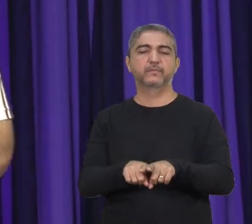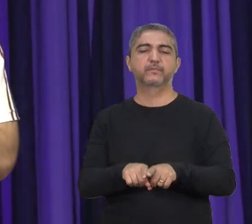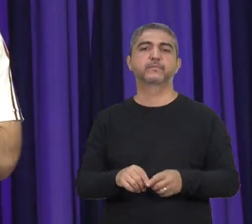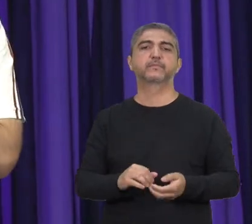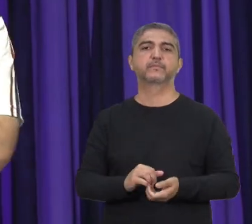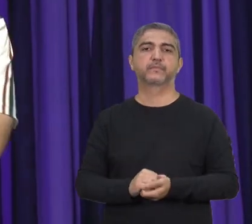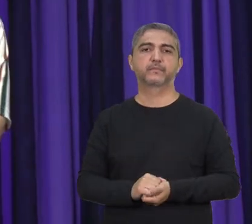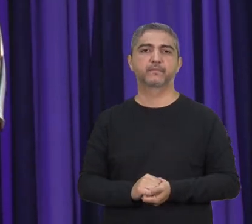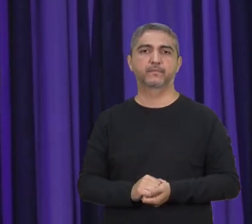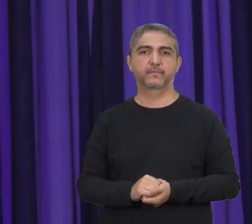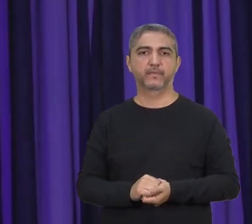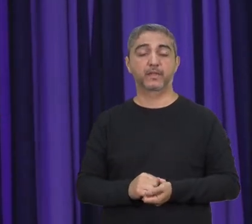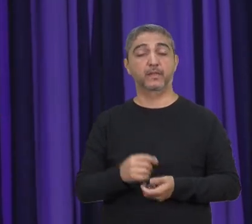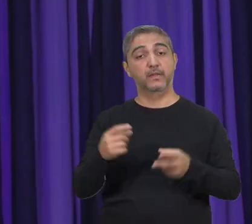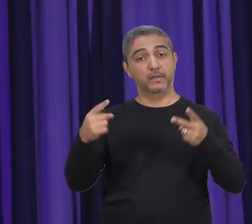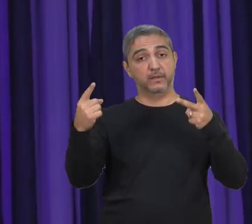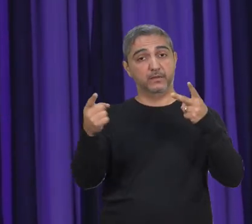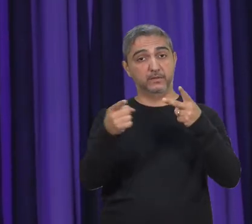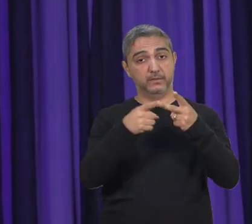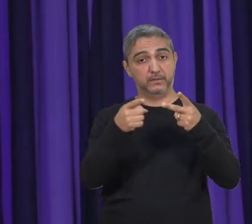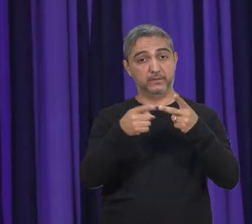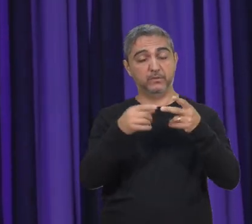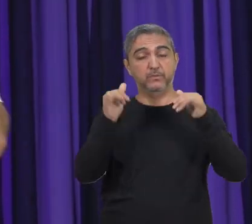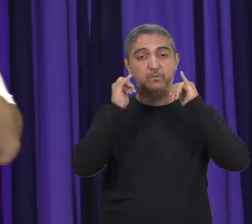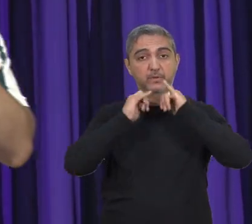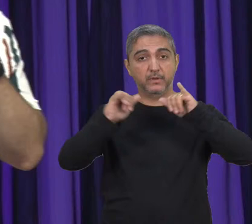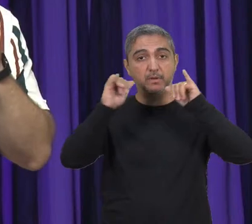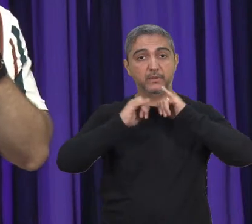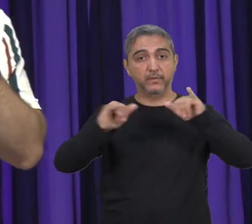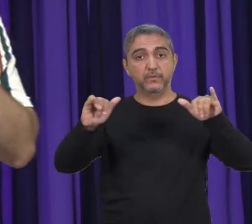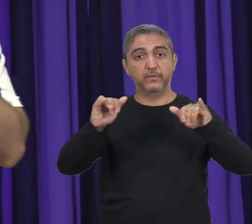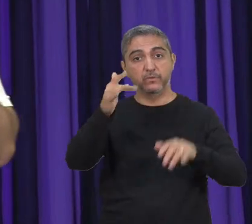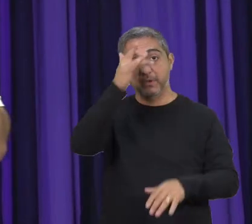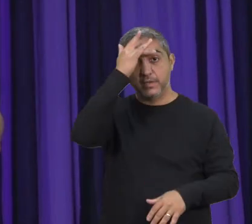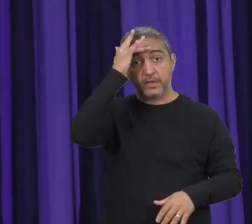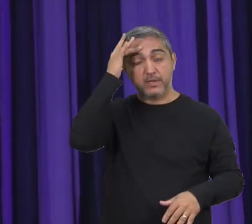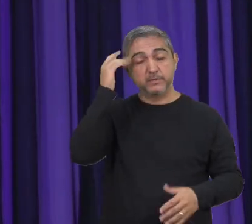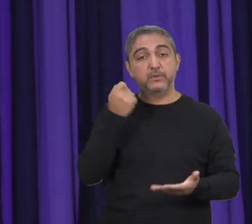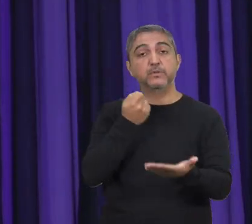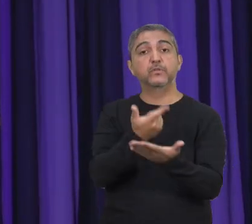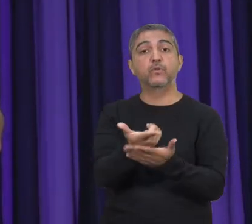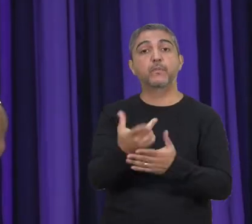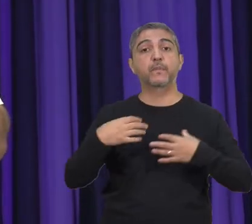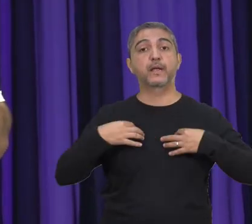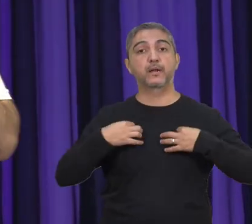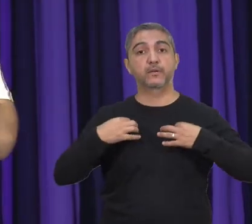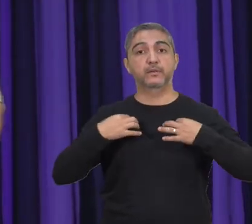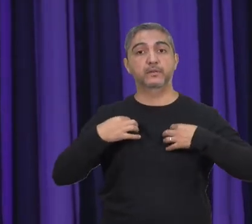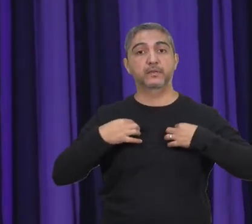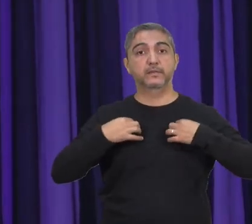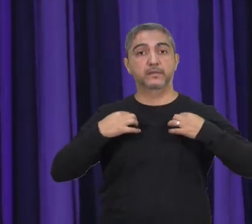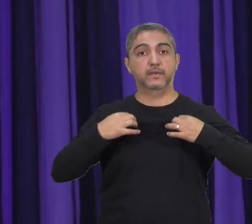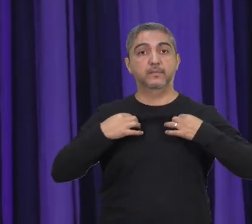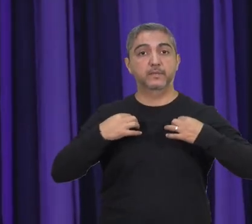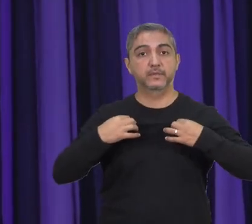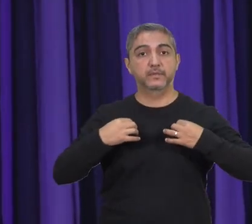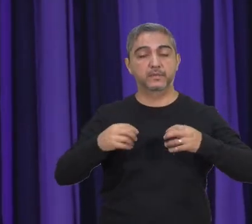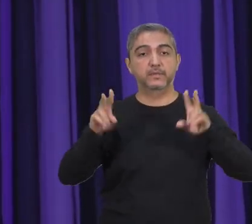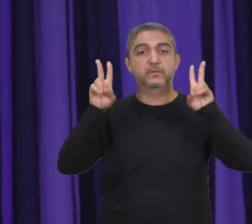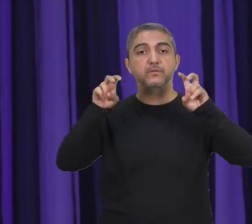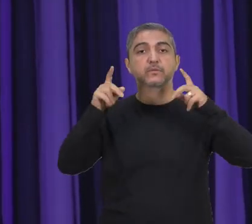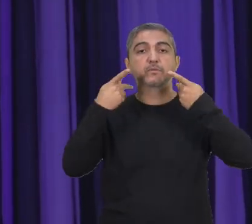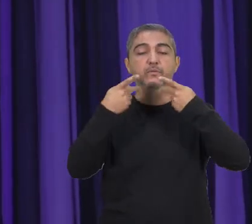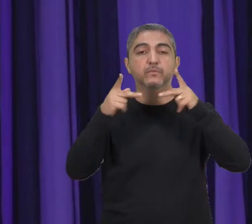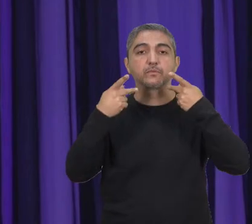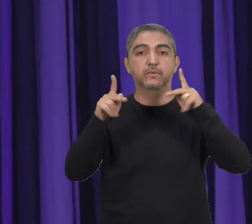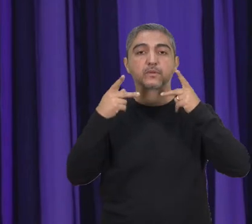uma oração. O segundo recado é para aqueles que adquiriram as camisetas do tema do ano da nossa igreja.